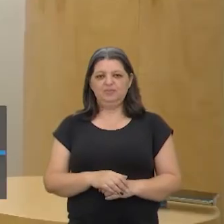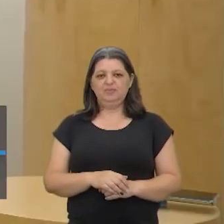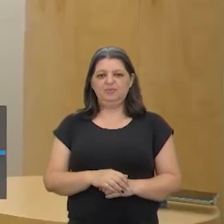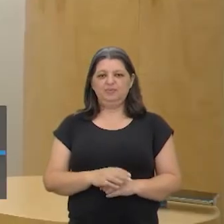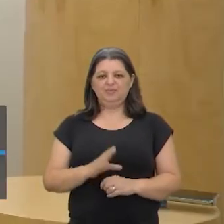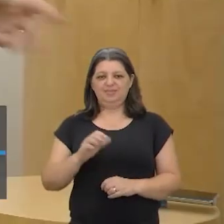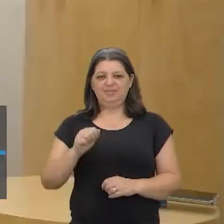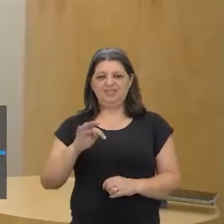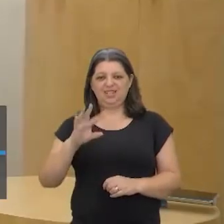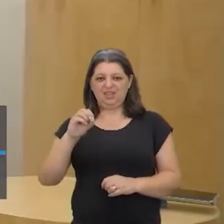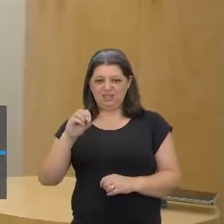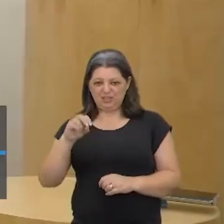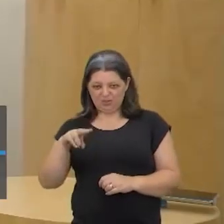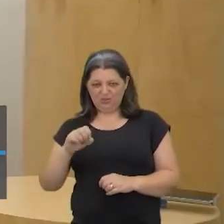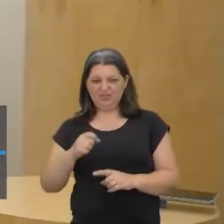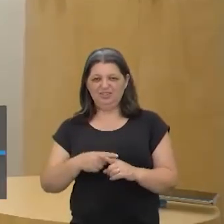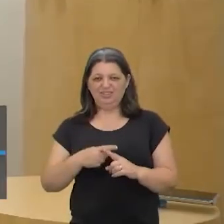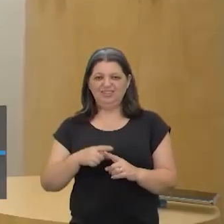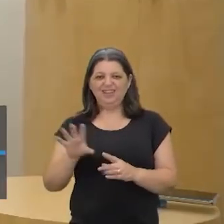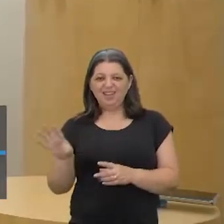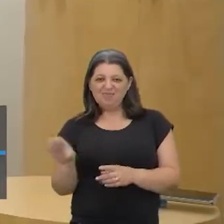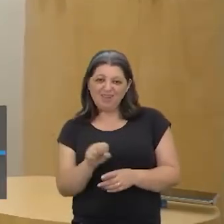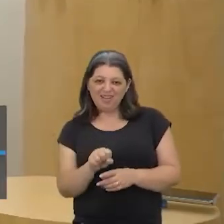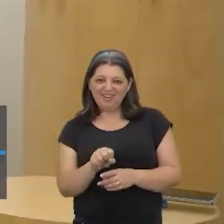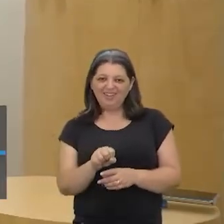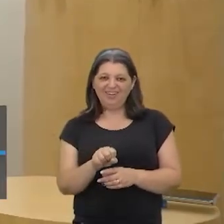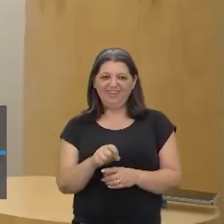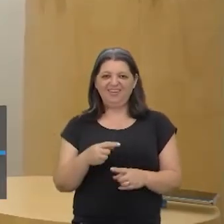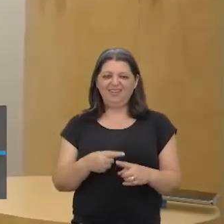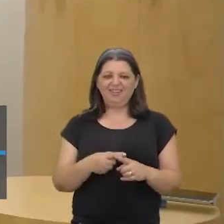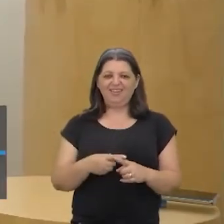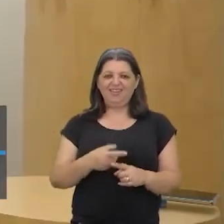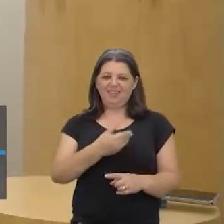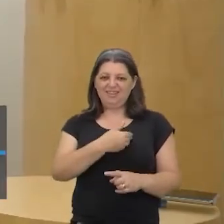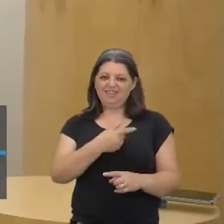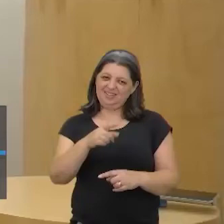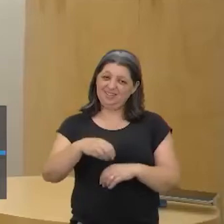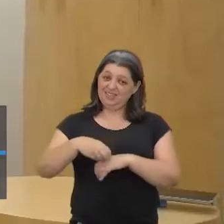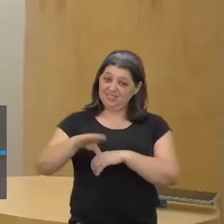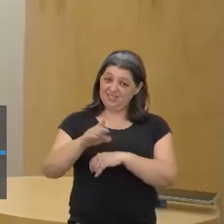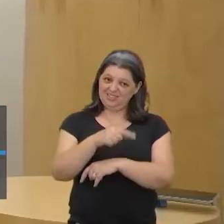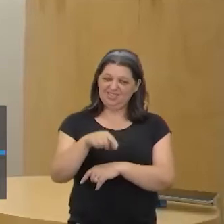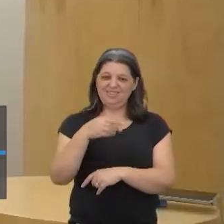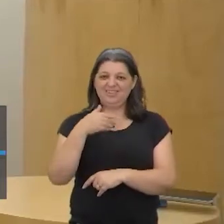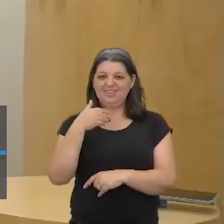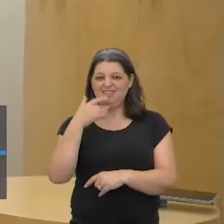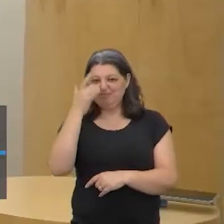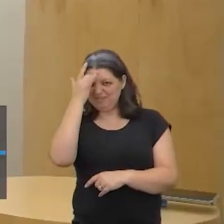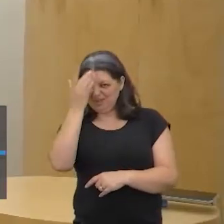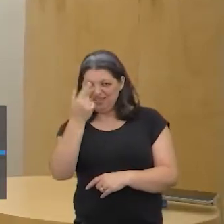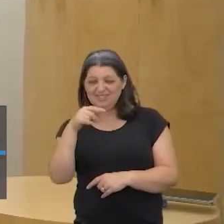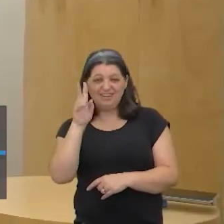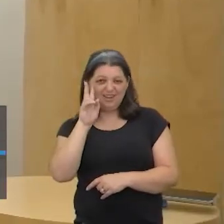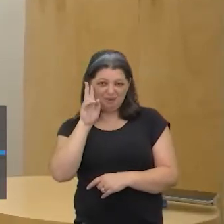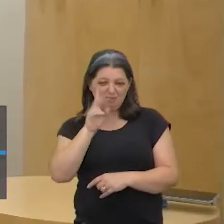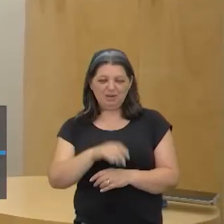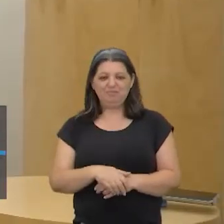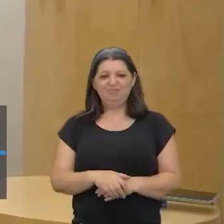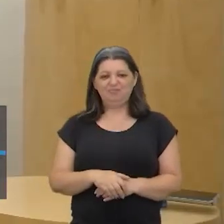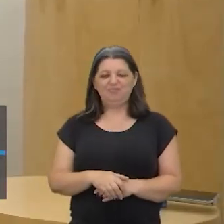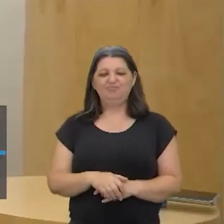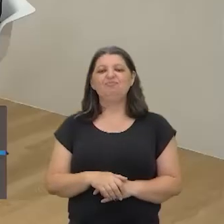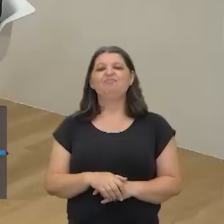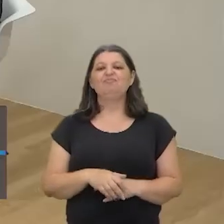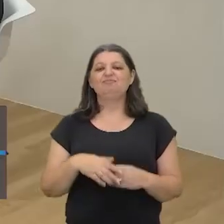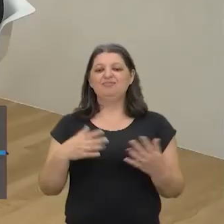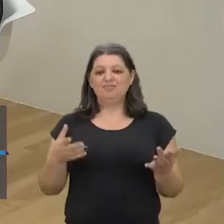ele cátia os elétrons, né, dos amiguinhos. Então, às vezes é uma dica que fica mais fácil na hora de você lembrar aí, né? Porque é importante